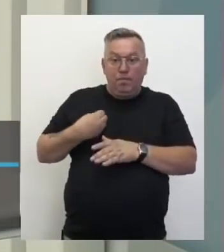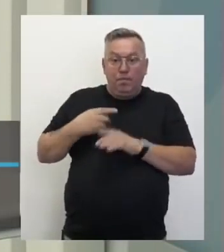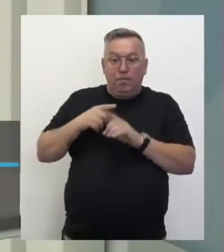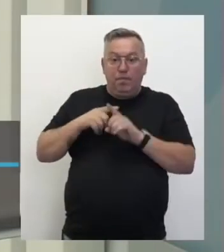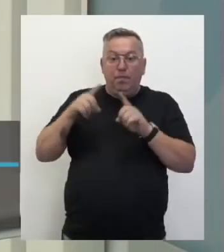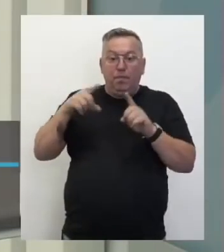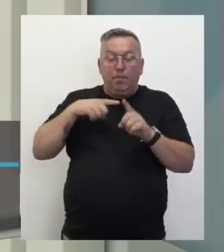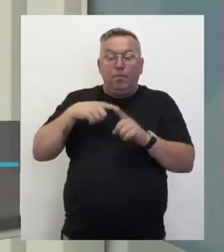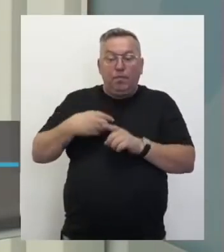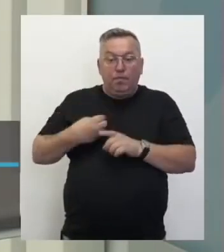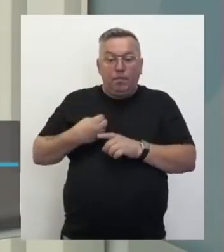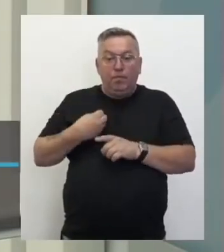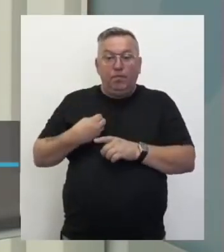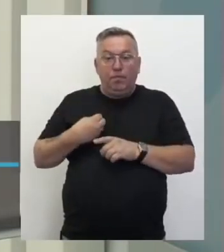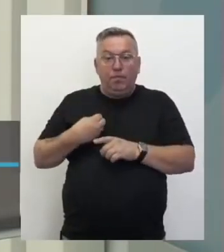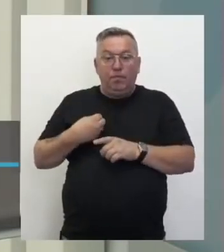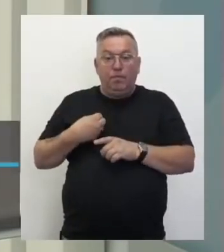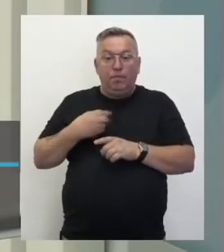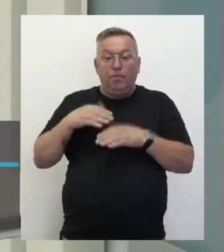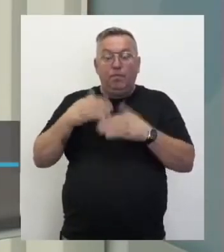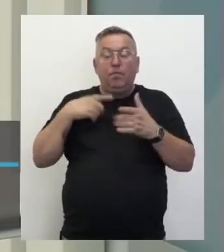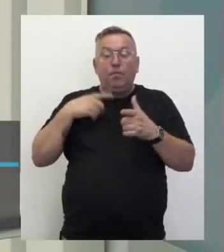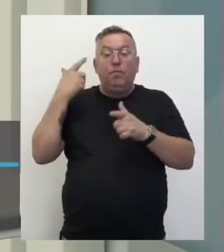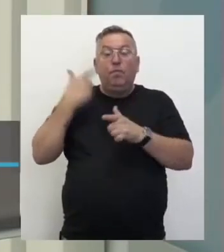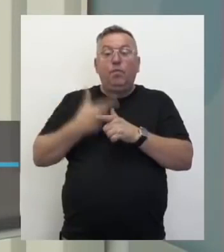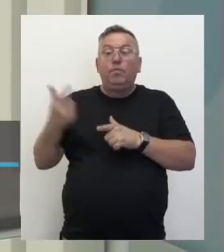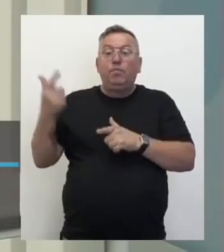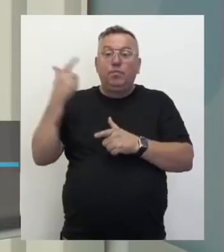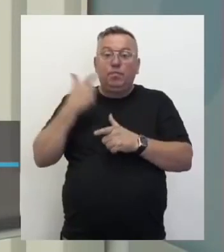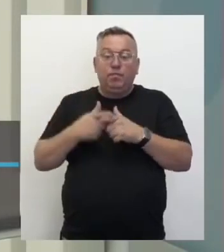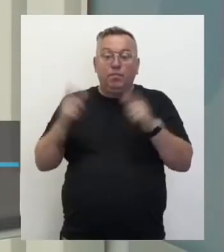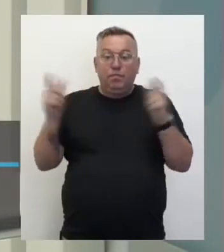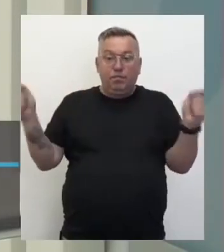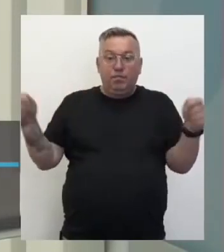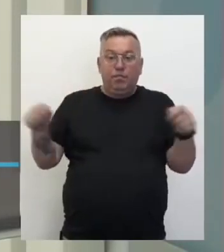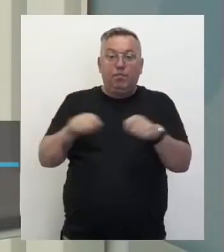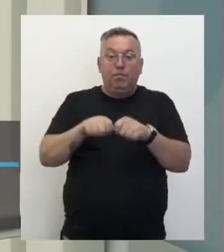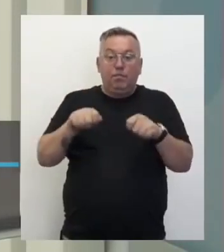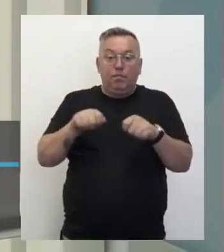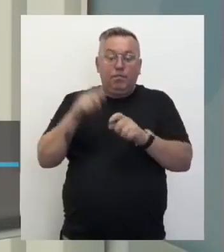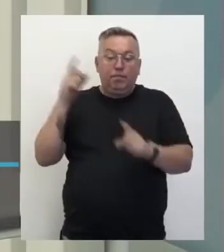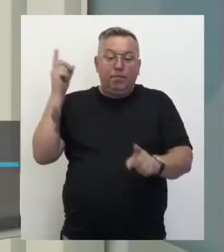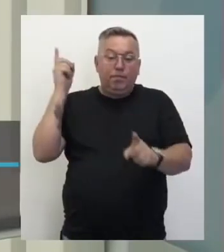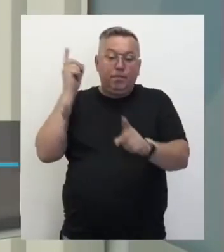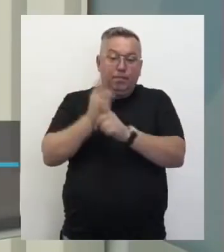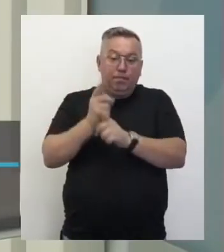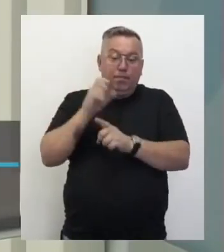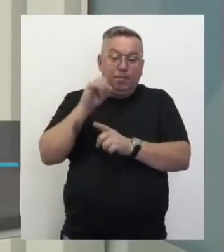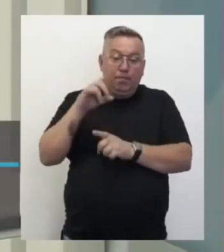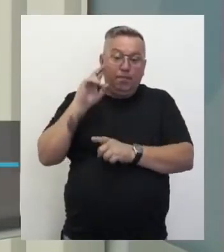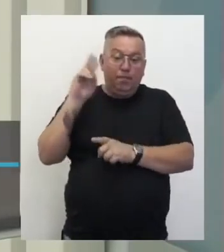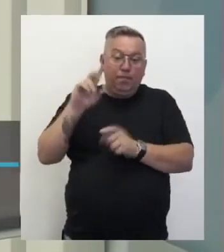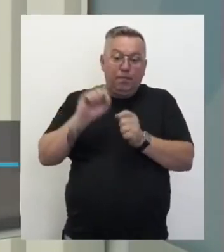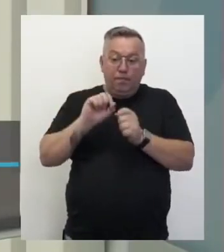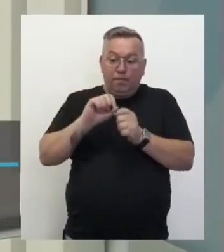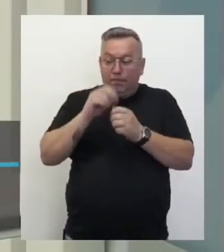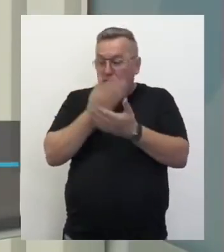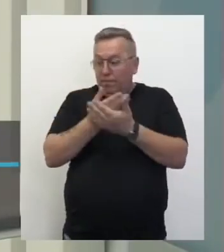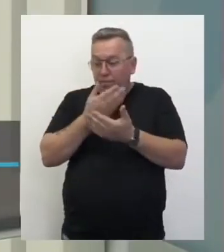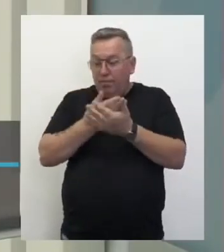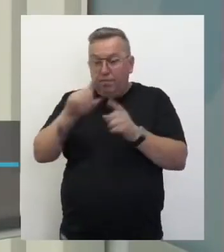mas está presente. E que tipo de problemas que realmente a gente pode encontrar se a gente for fazer um estudo